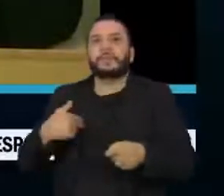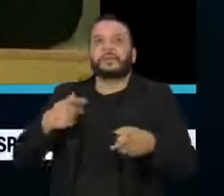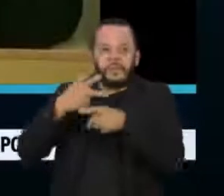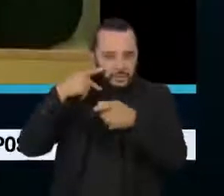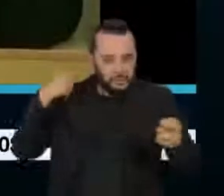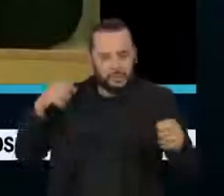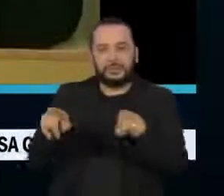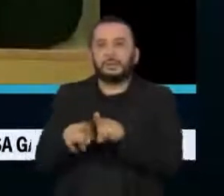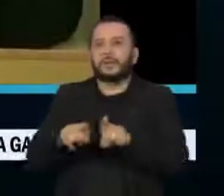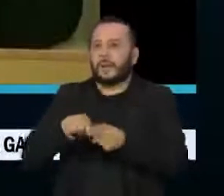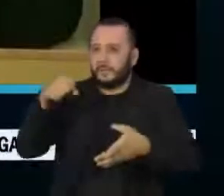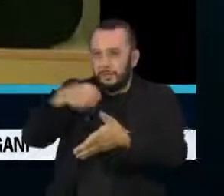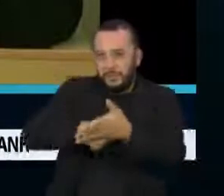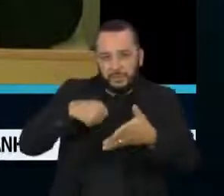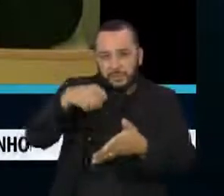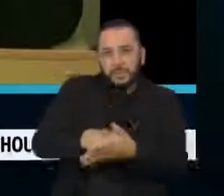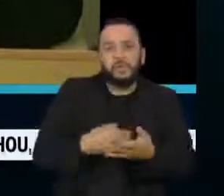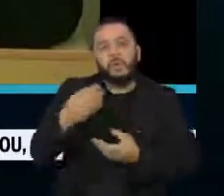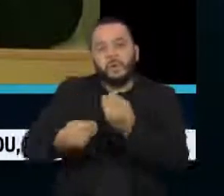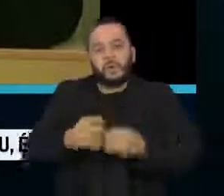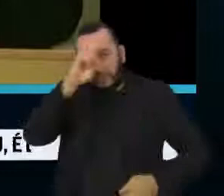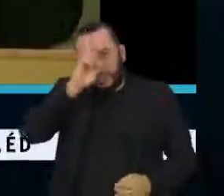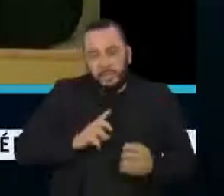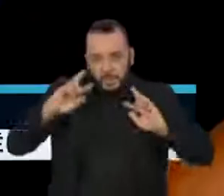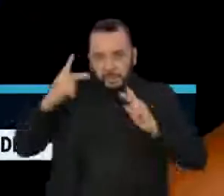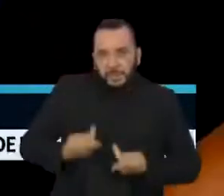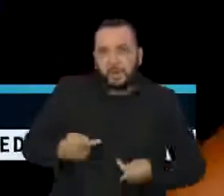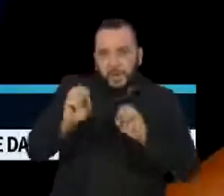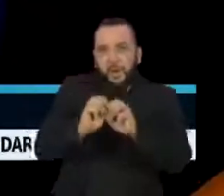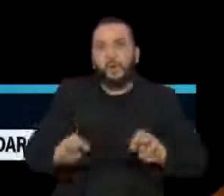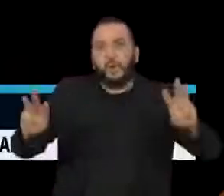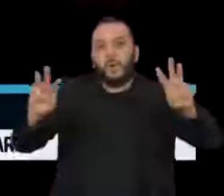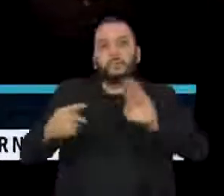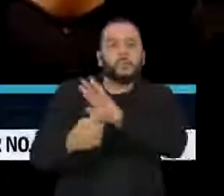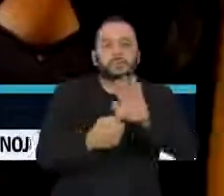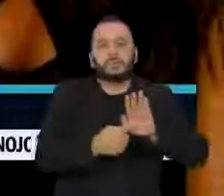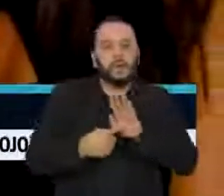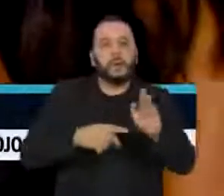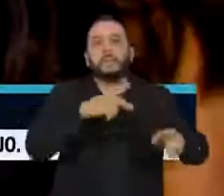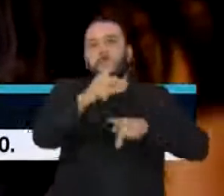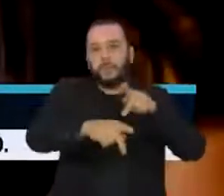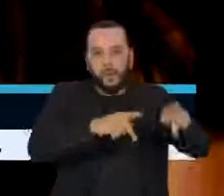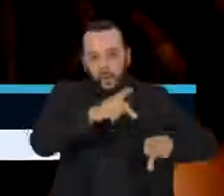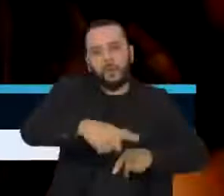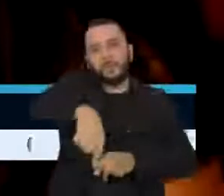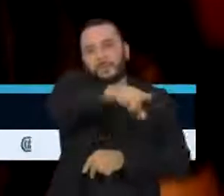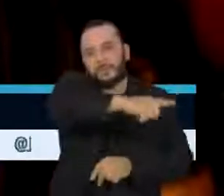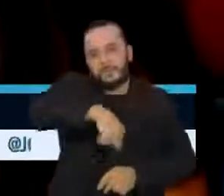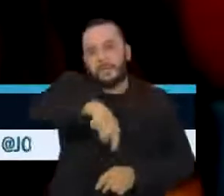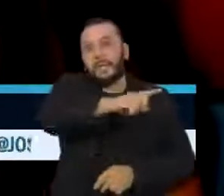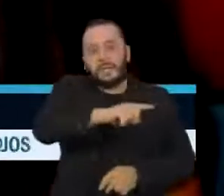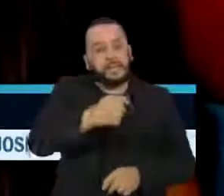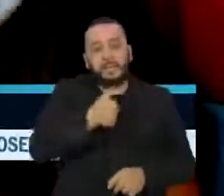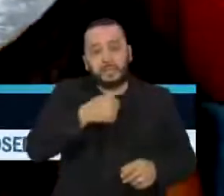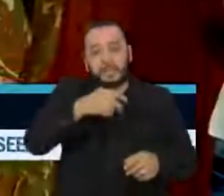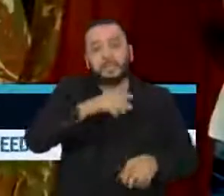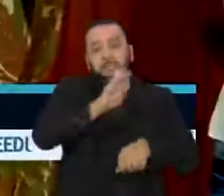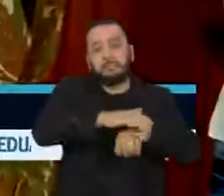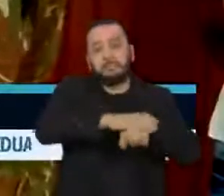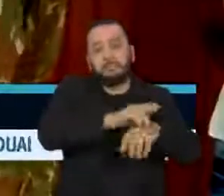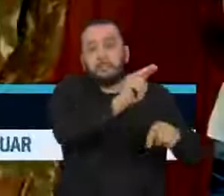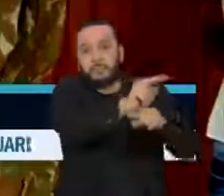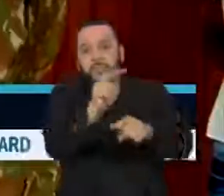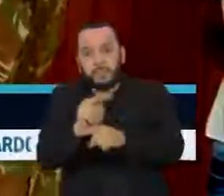também usaram o Conselho de Direitos Humanos da ONU para mostrar que os povos indígenas assumiram o papel de garantir a própria proteção contra o